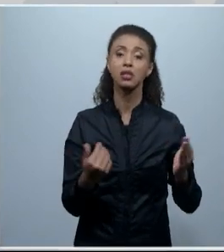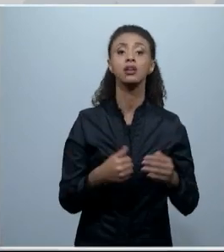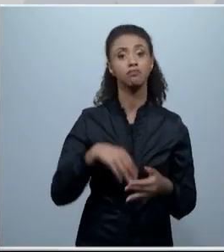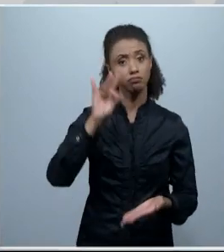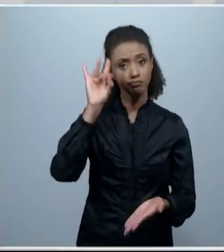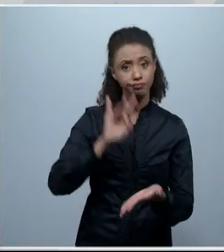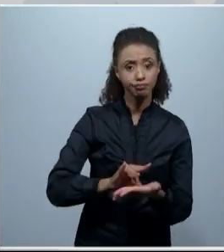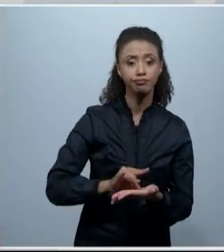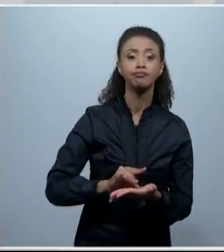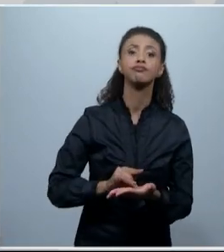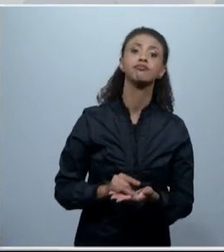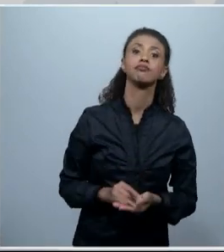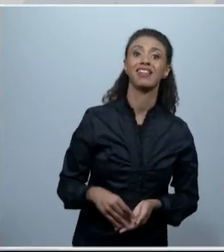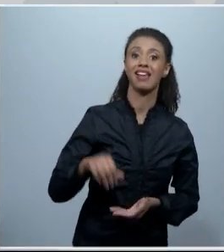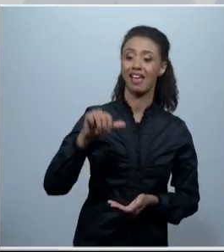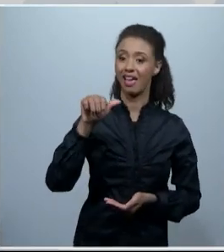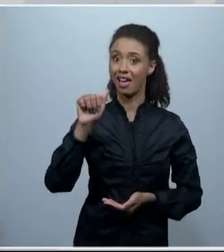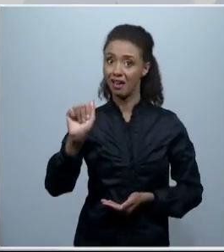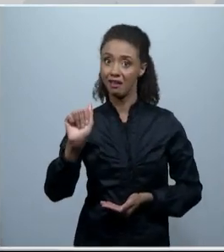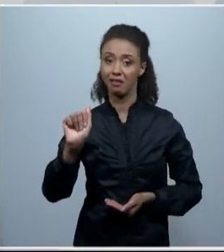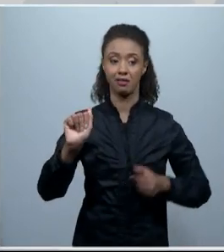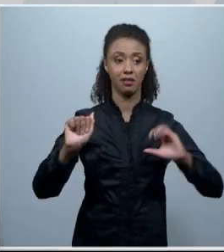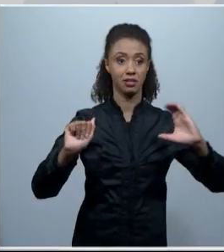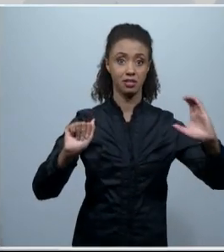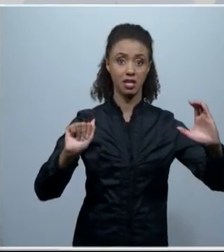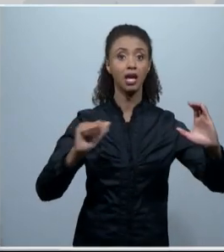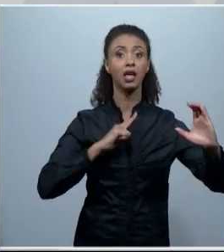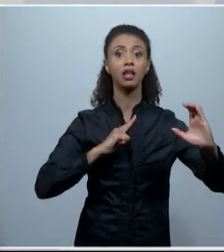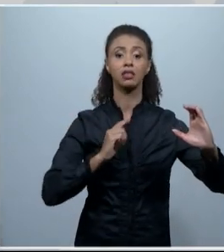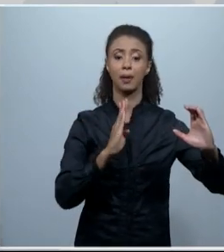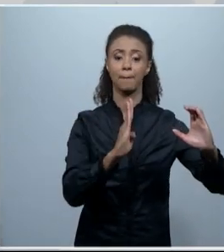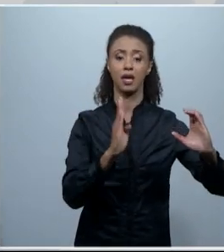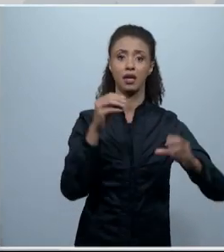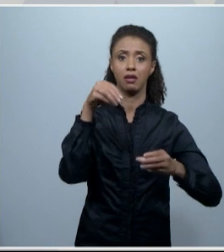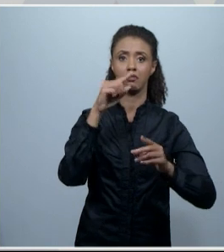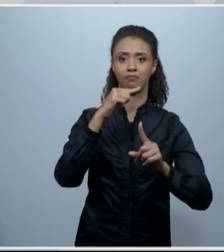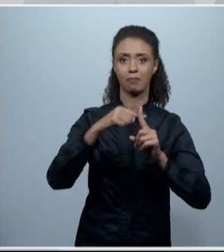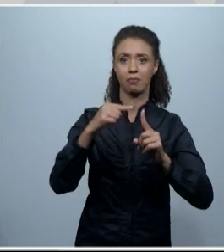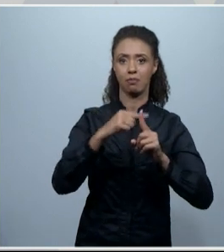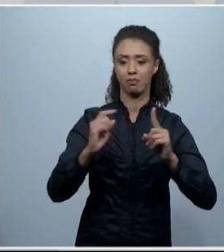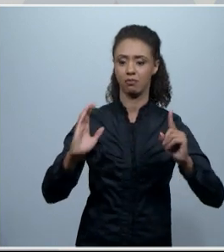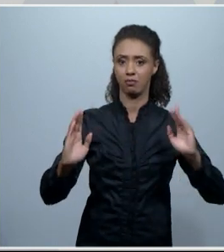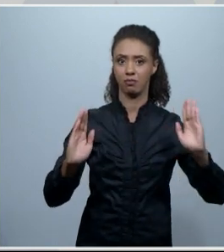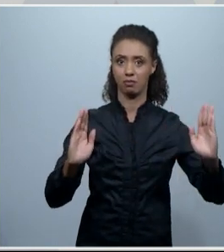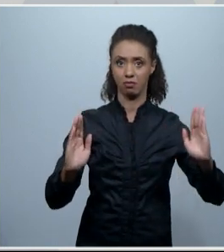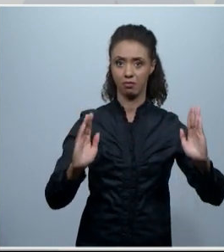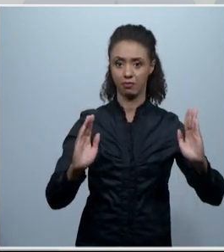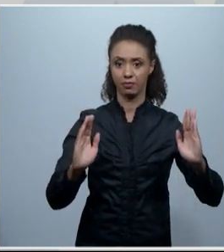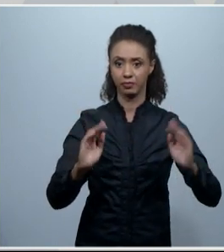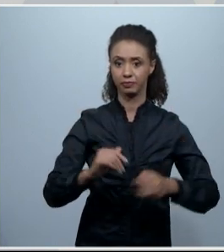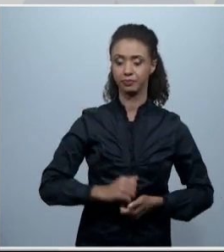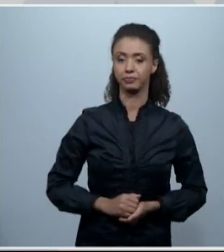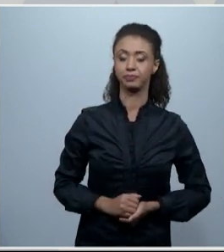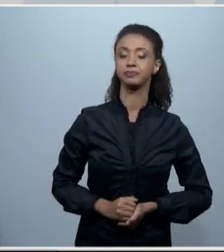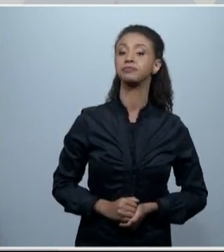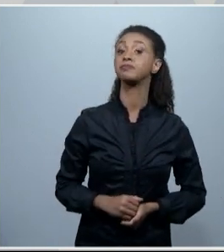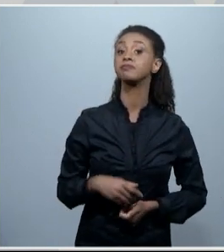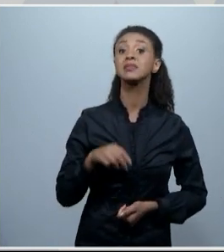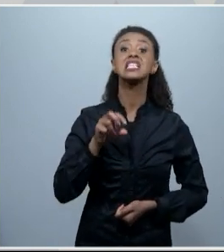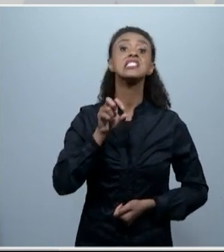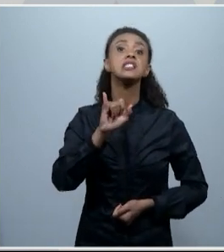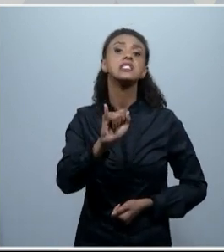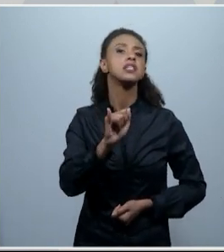e c se o ponto se estivesse entre a e b a gente